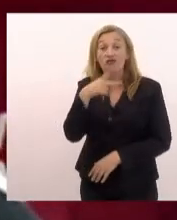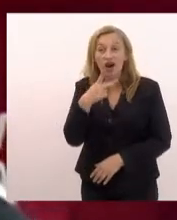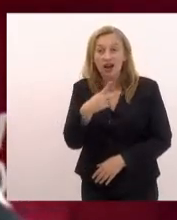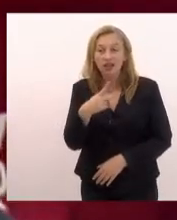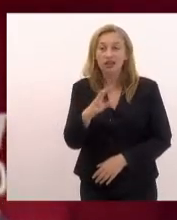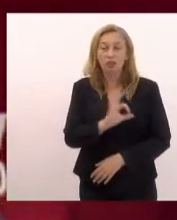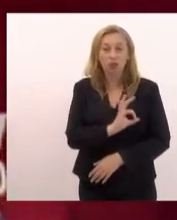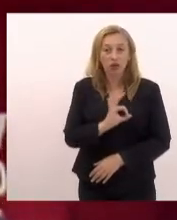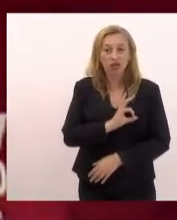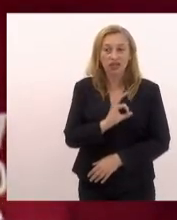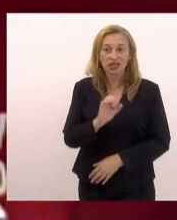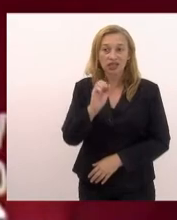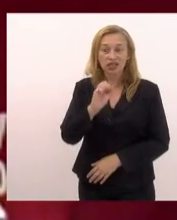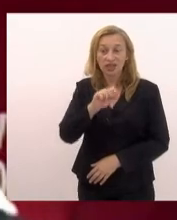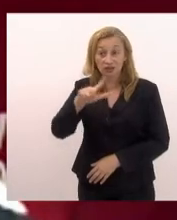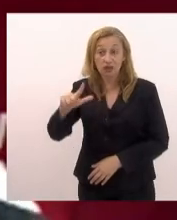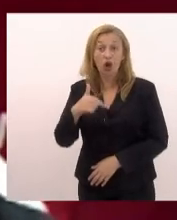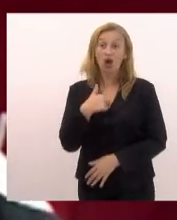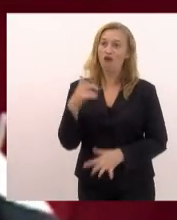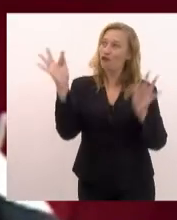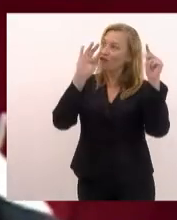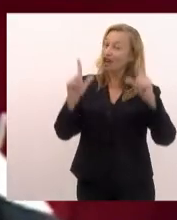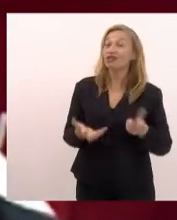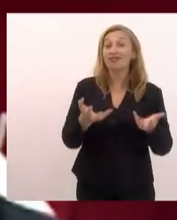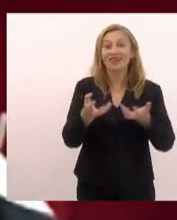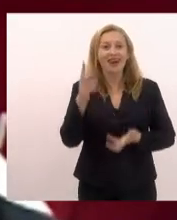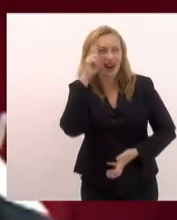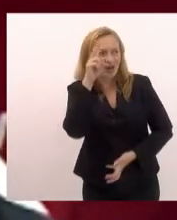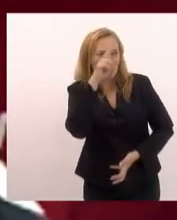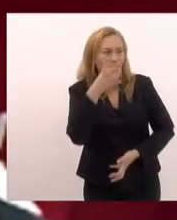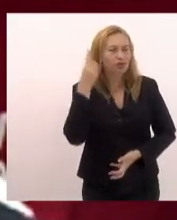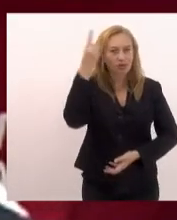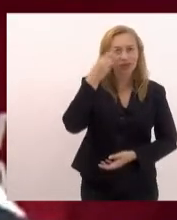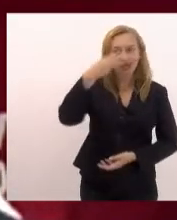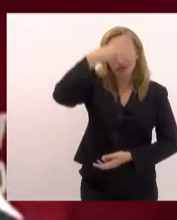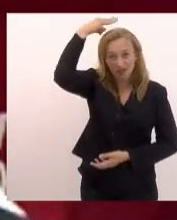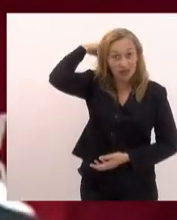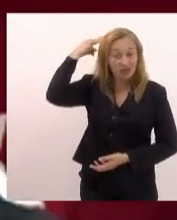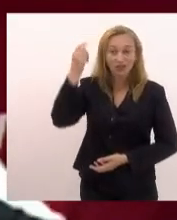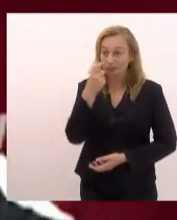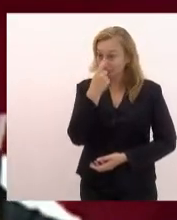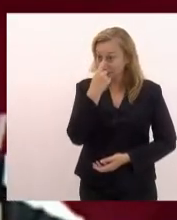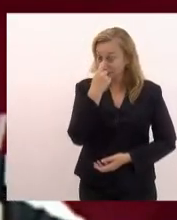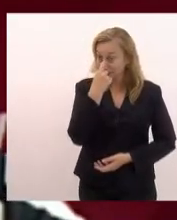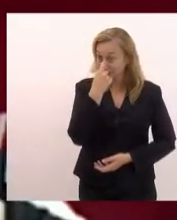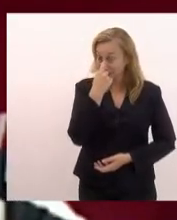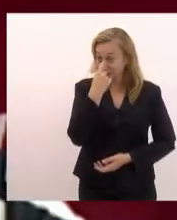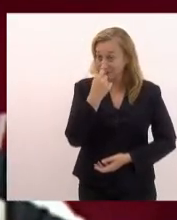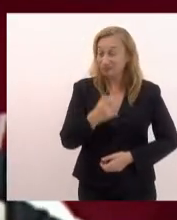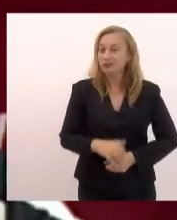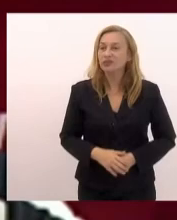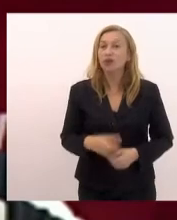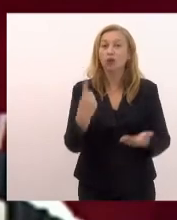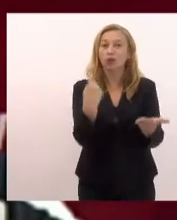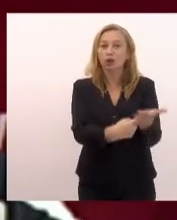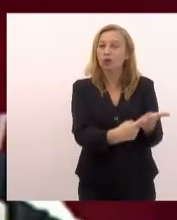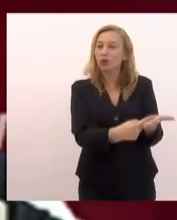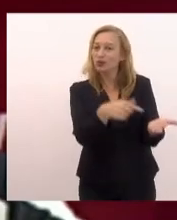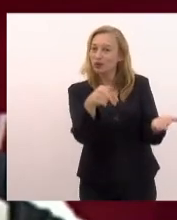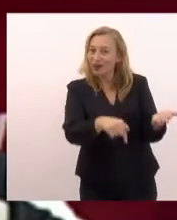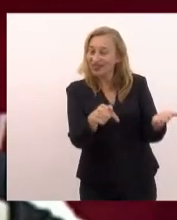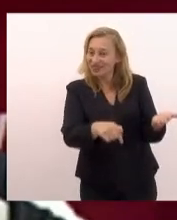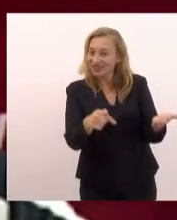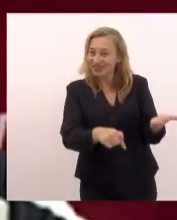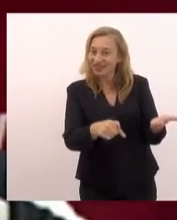muito feliz. Mas quero lembrar ao deputado Márcio Pacheco que firmamos aqui um acordo de